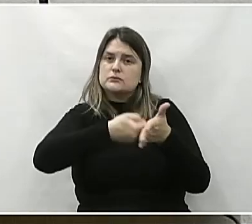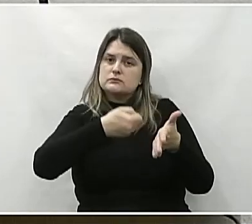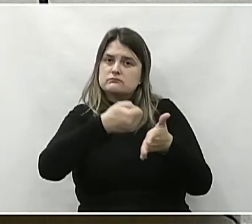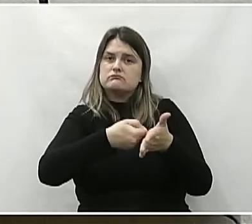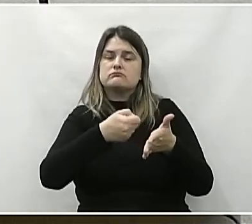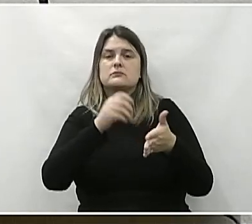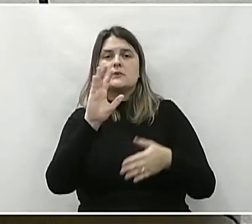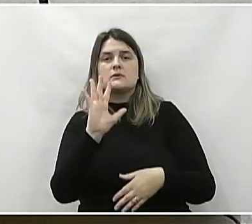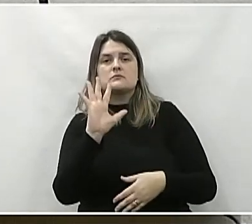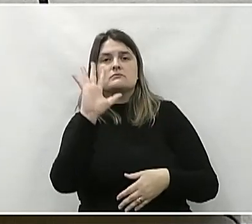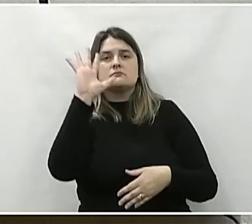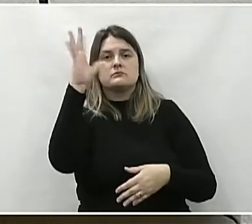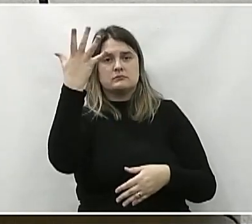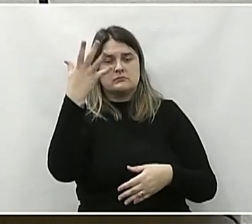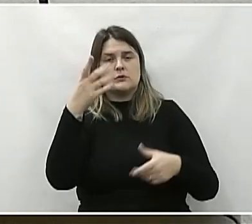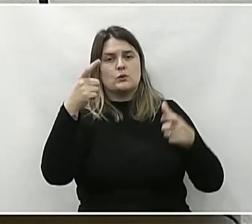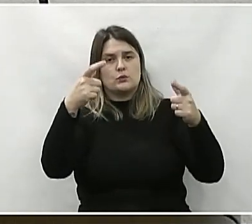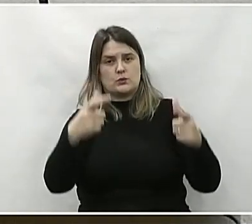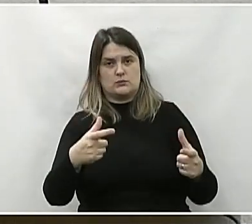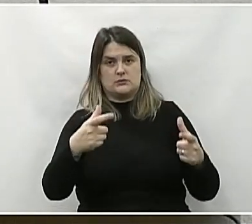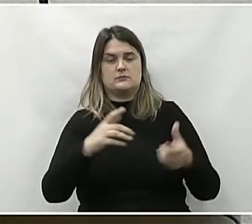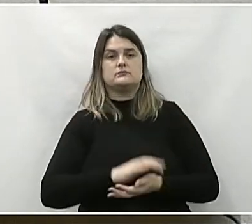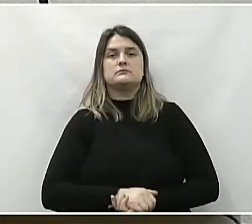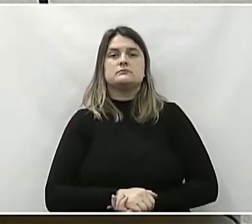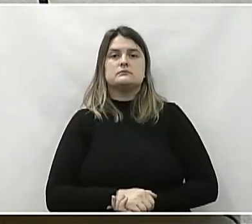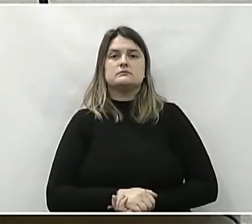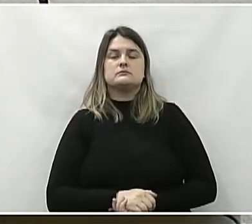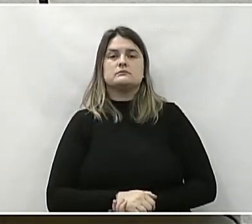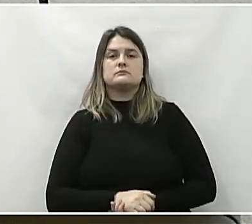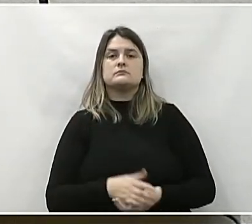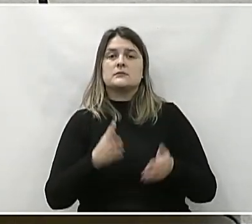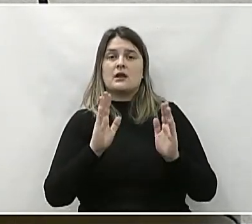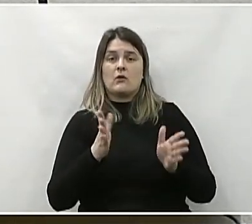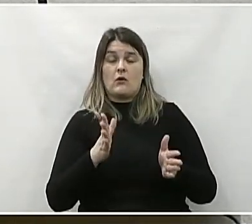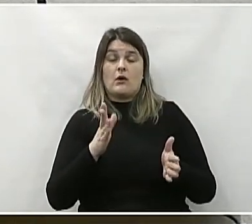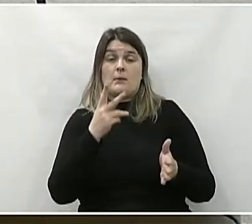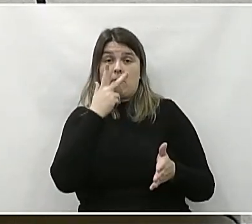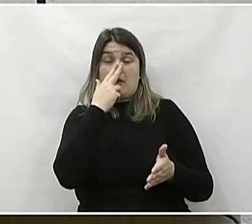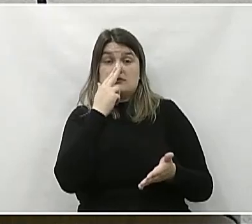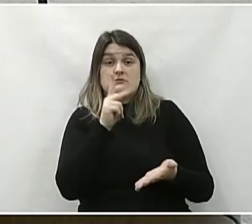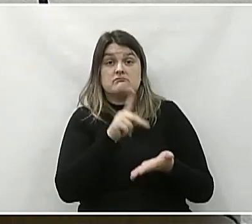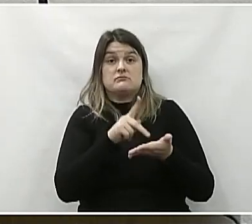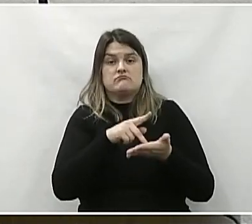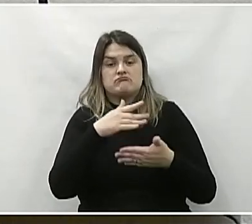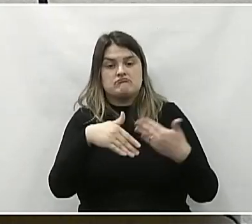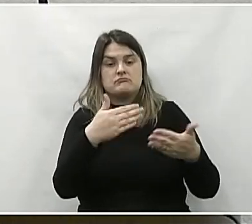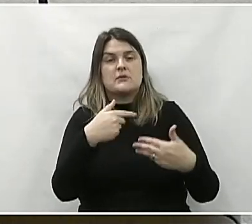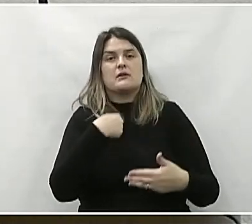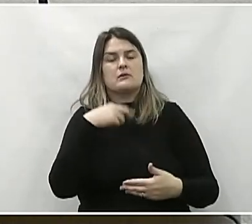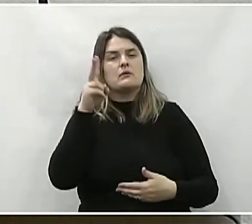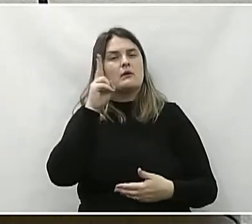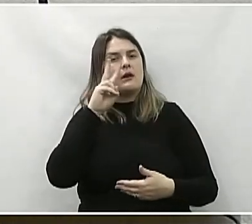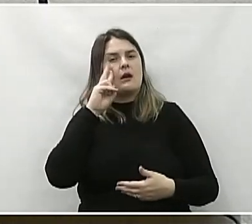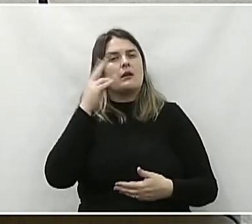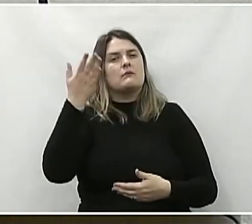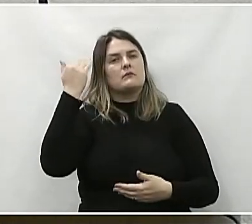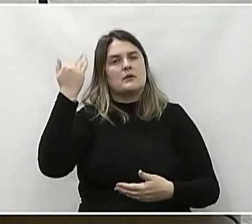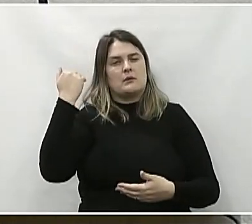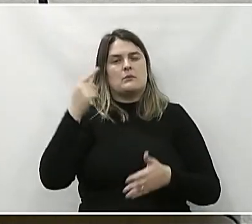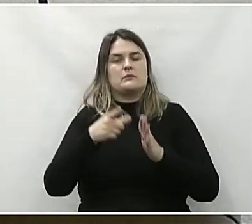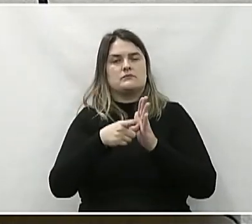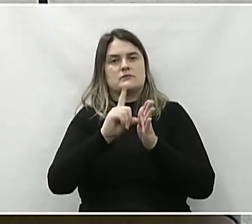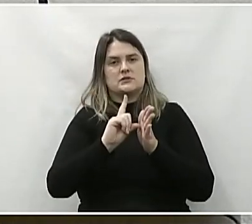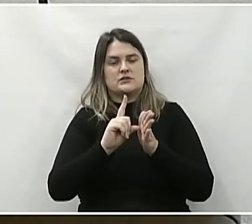que pudessem conquistar esse espaço que agora é a realidade me recordo antes de